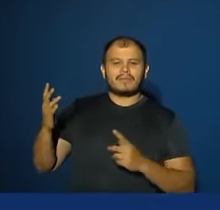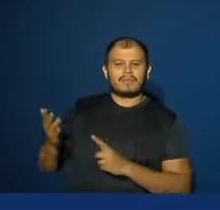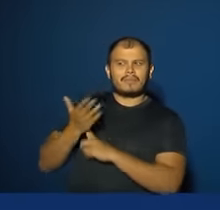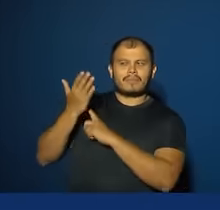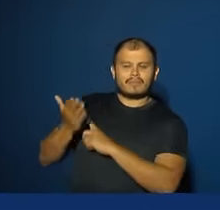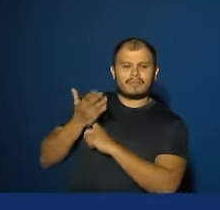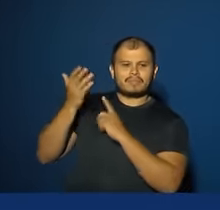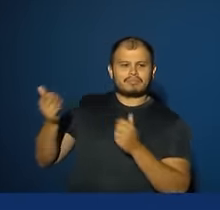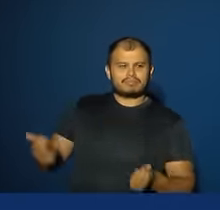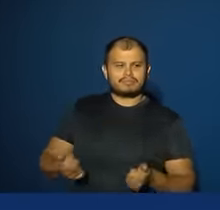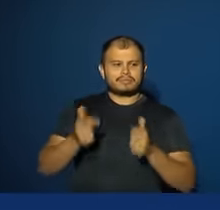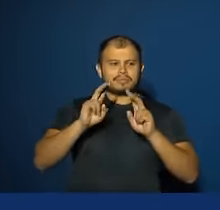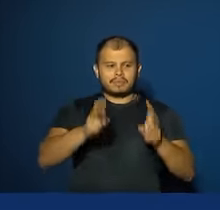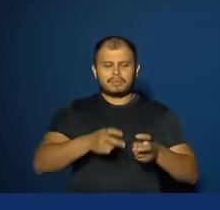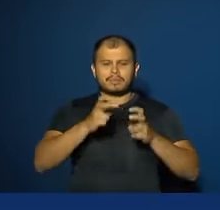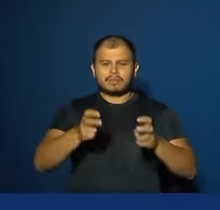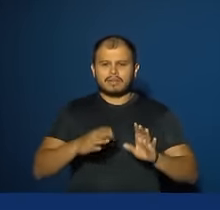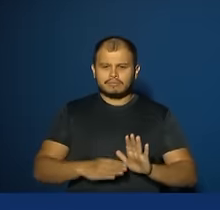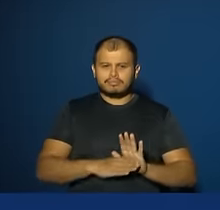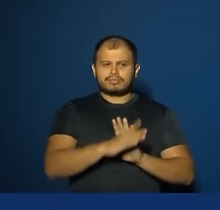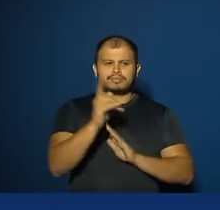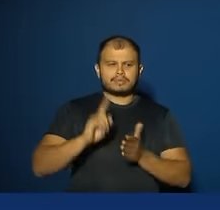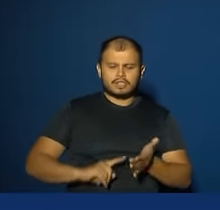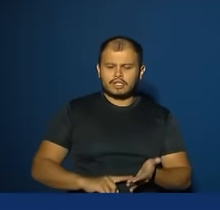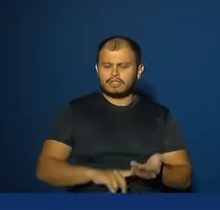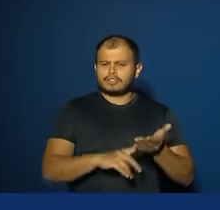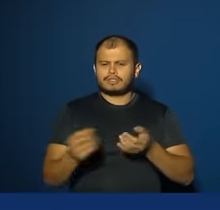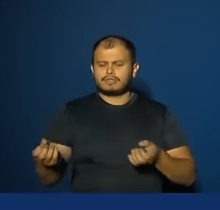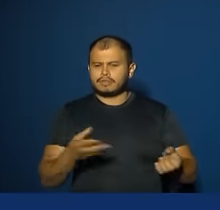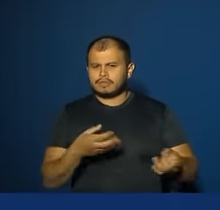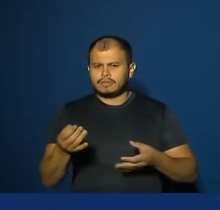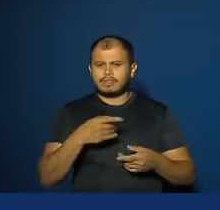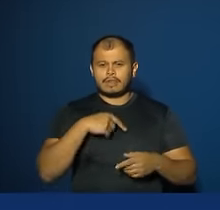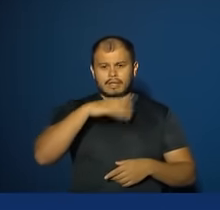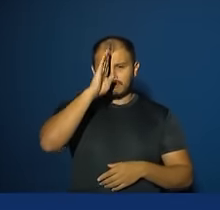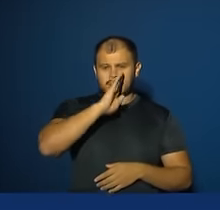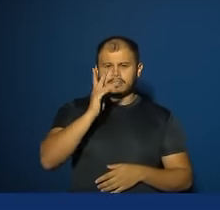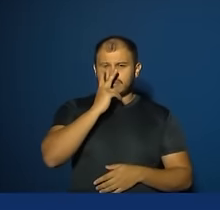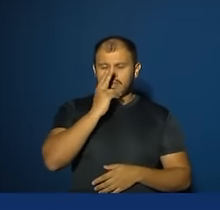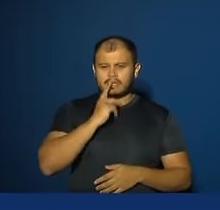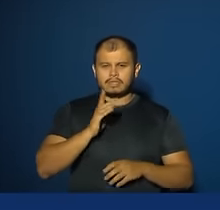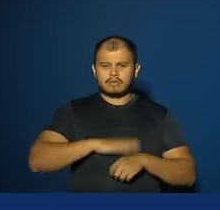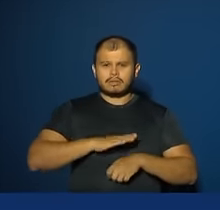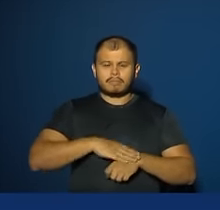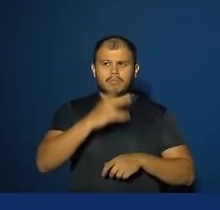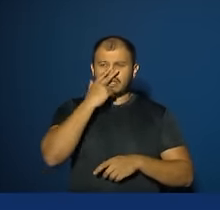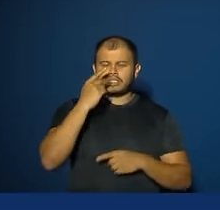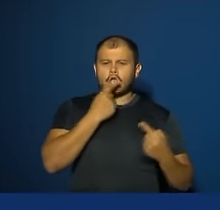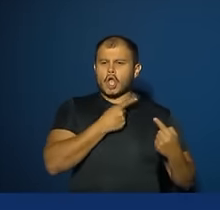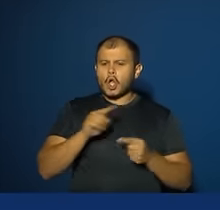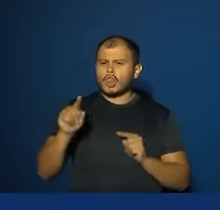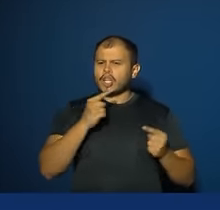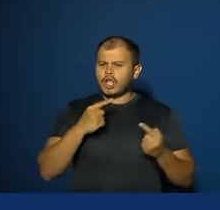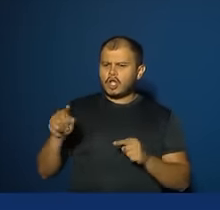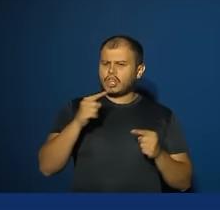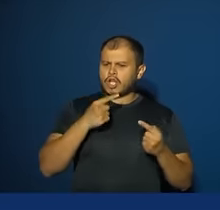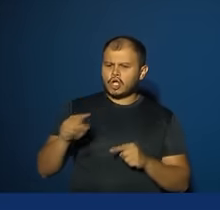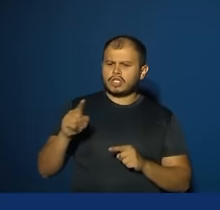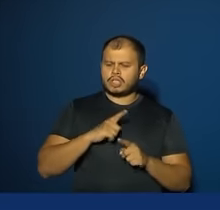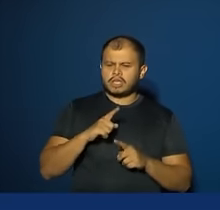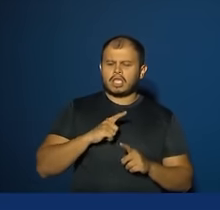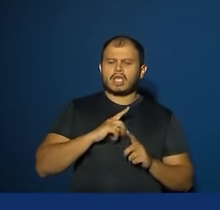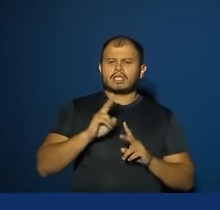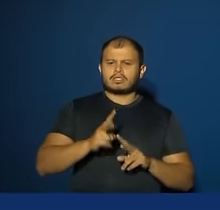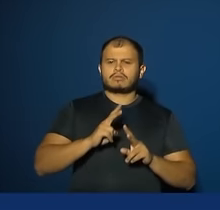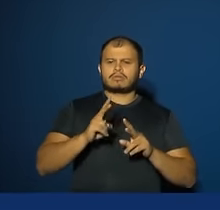crescem, lucro cresce, se desenvolvem, têm a tecnologia, são as empresas alfas do mundo. Aqui no Brasil, a gente jogou muito tempo com o vento contra. Jogou muito tempo com as empresas revisando o lucro